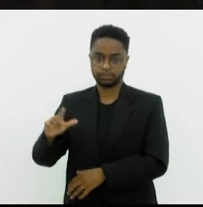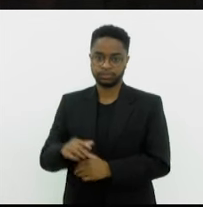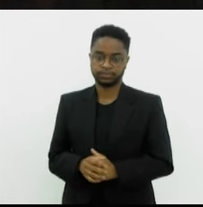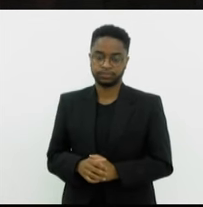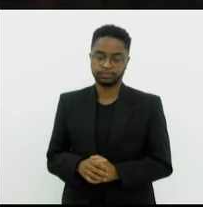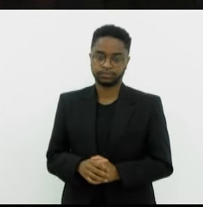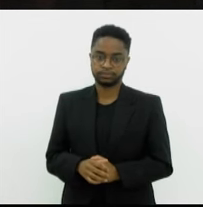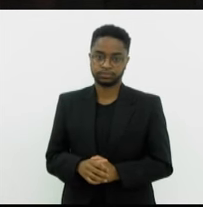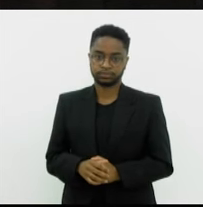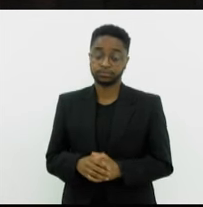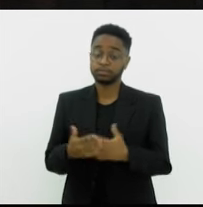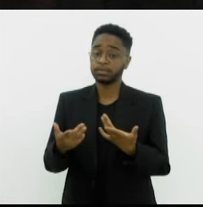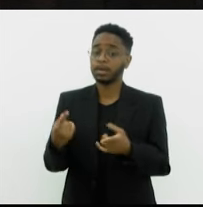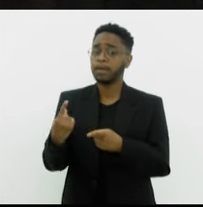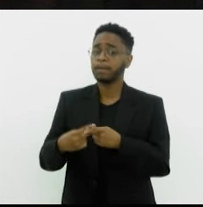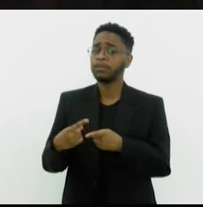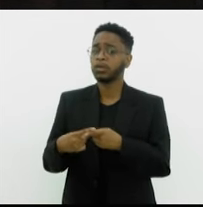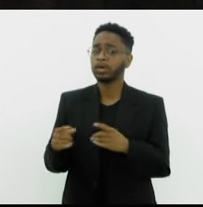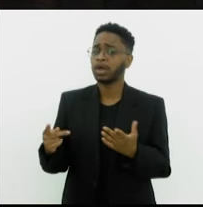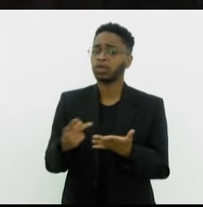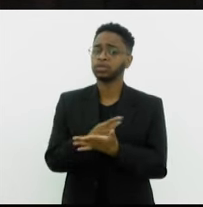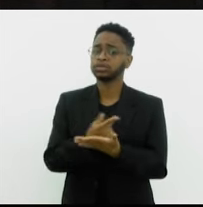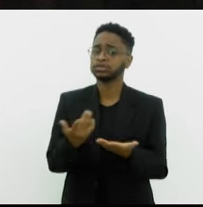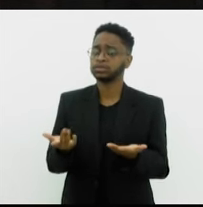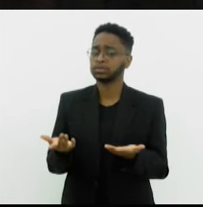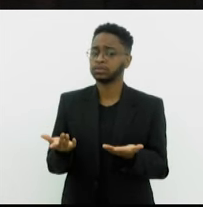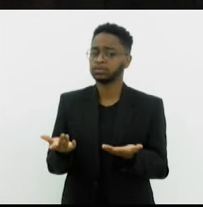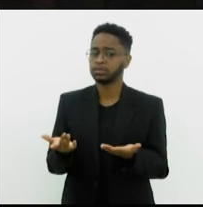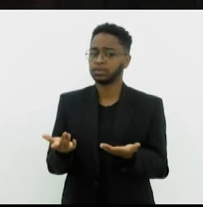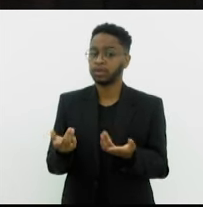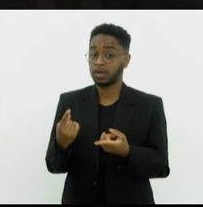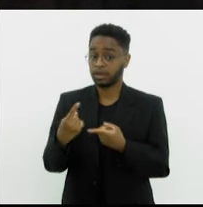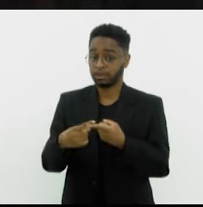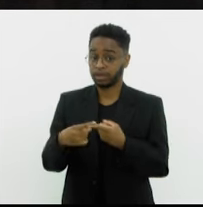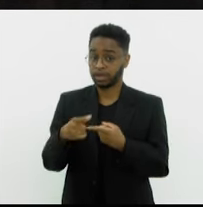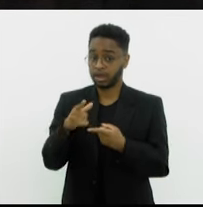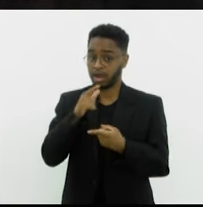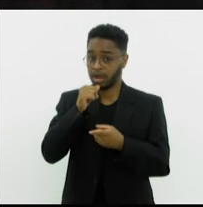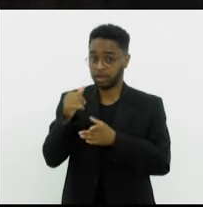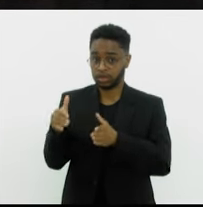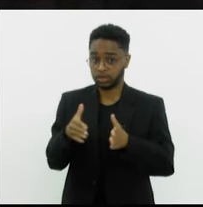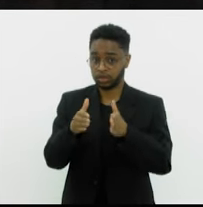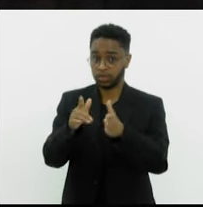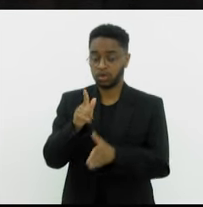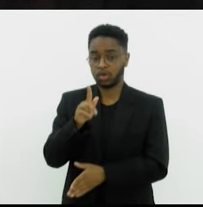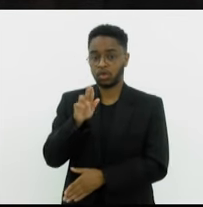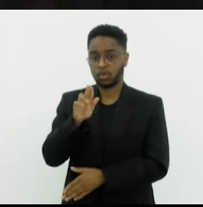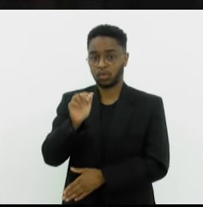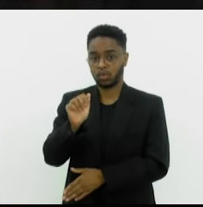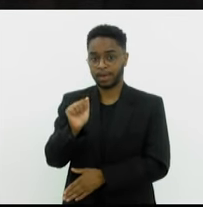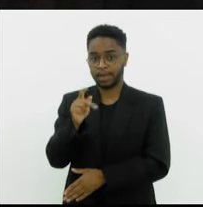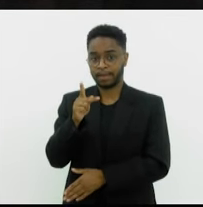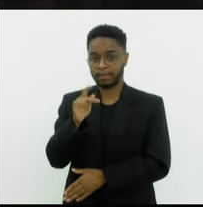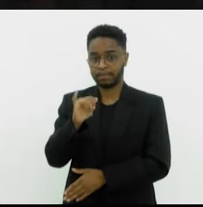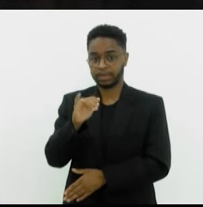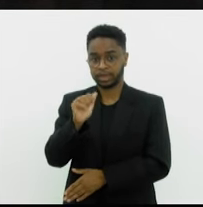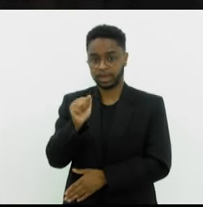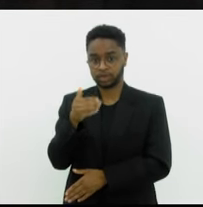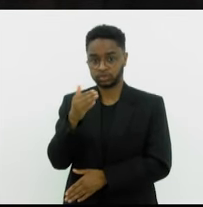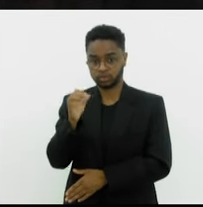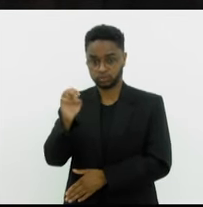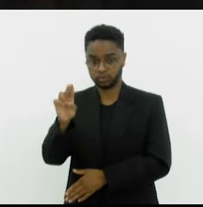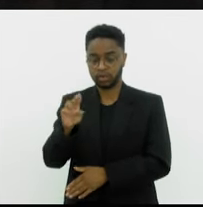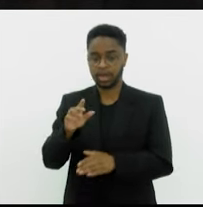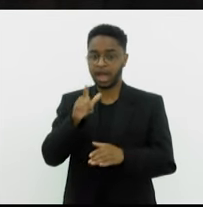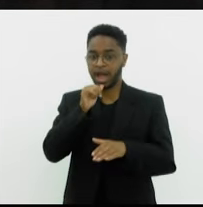E por que isso aconteceu? Porque o rio Guapiaçu transbordou, a barragem que estava